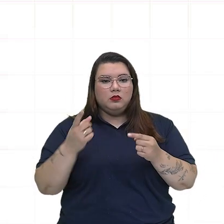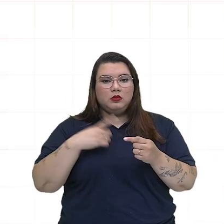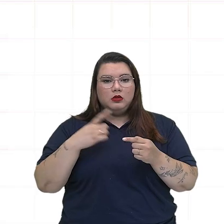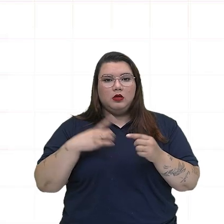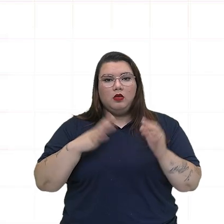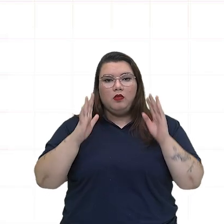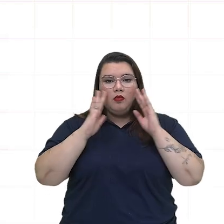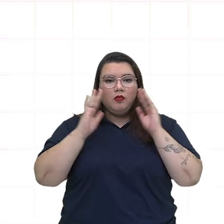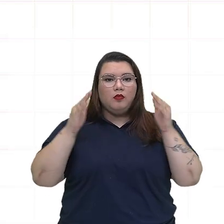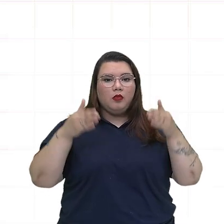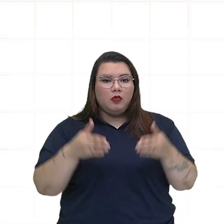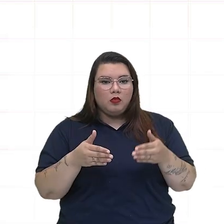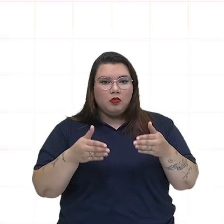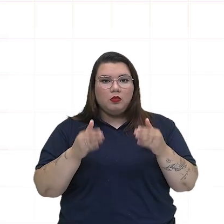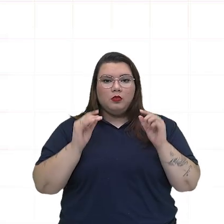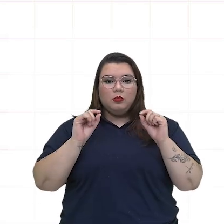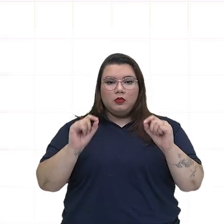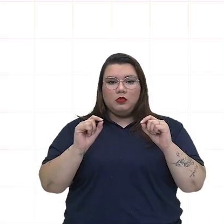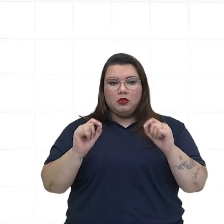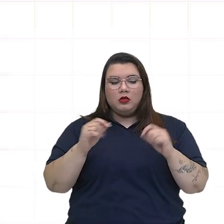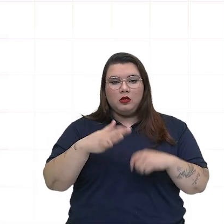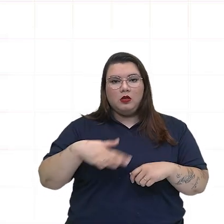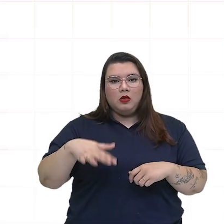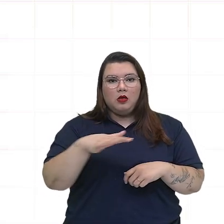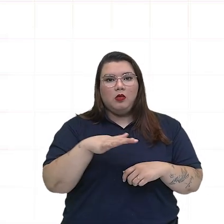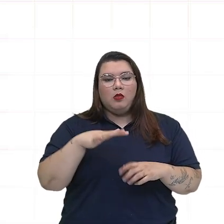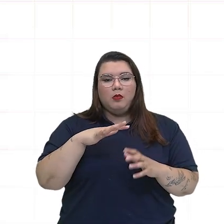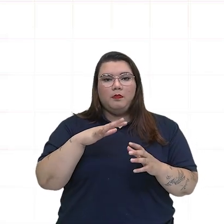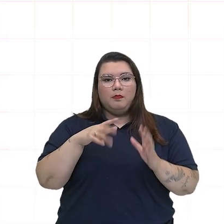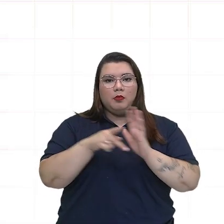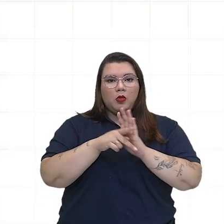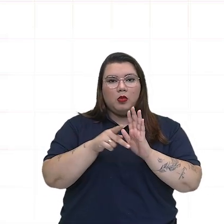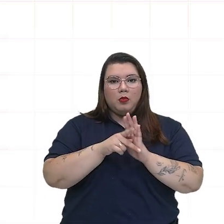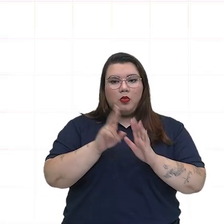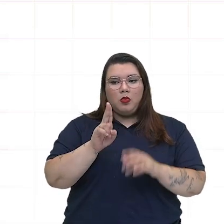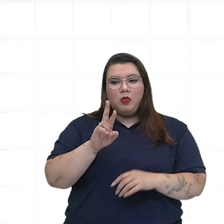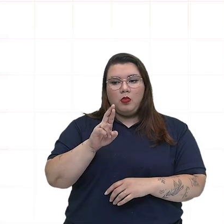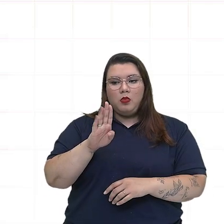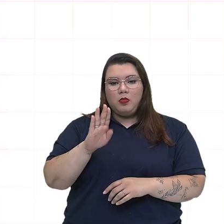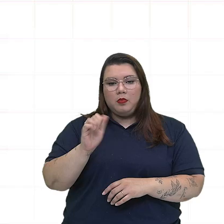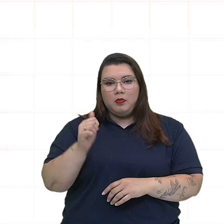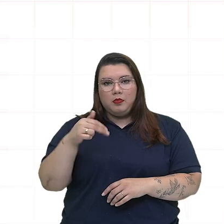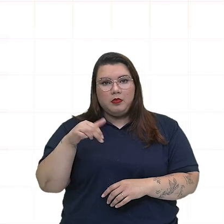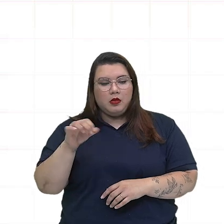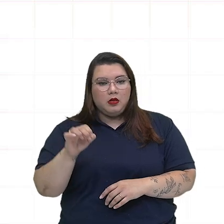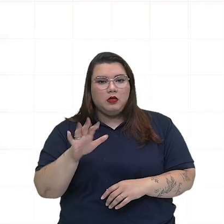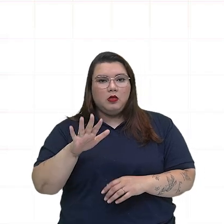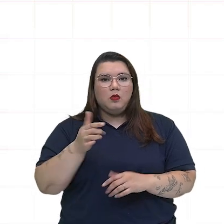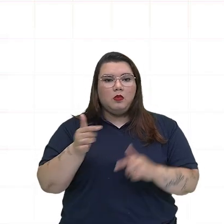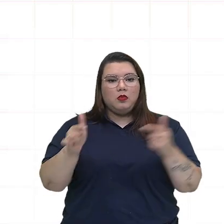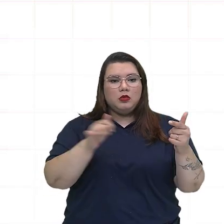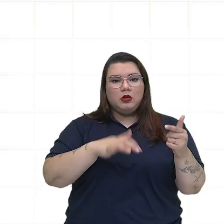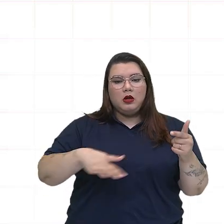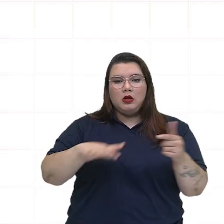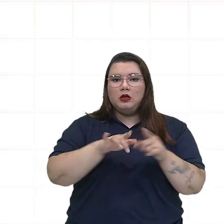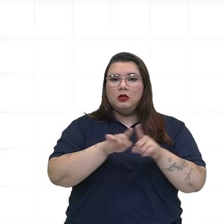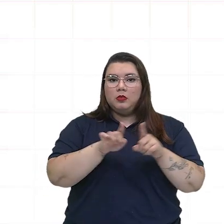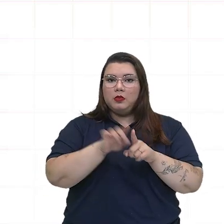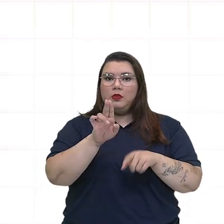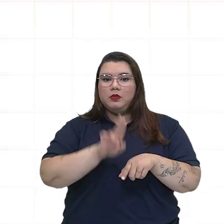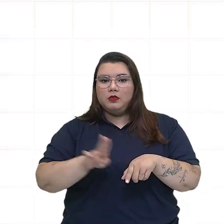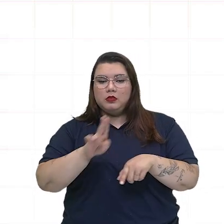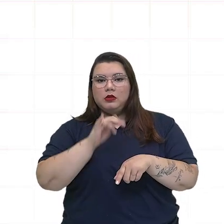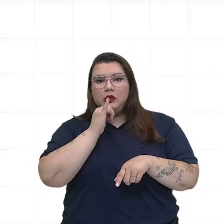mais diretamente para a gente, com abastecimento urbano, né, também outros setores acabam utilizando bastante. No caso, a indústria